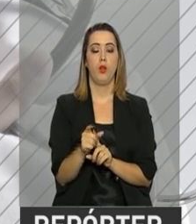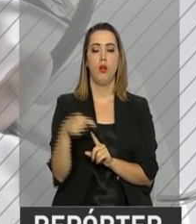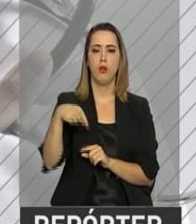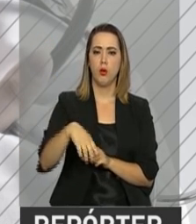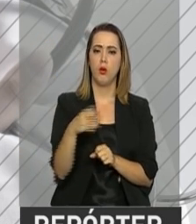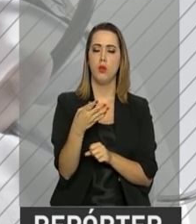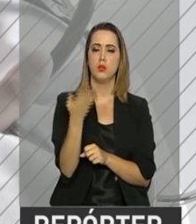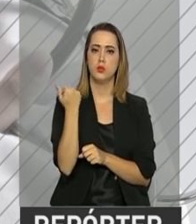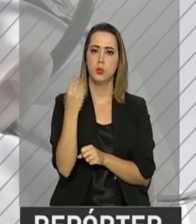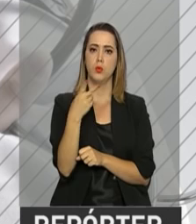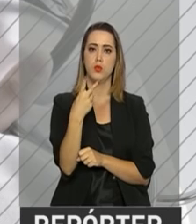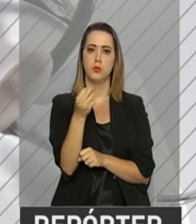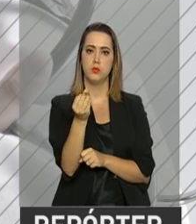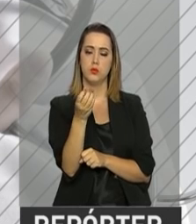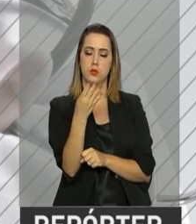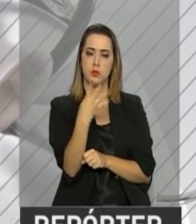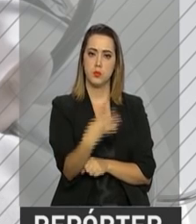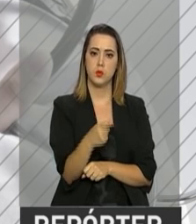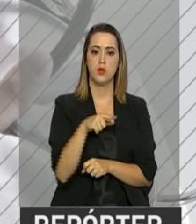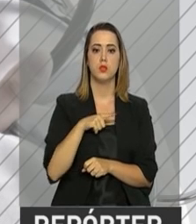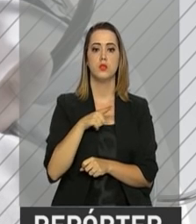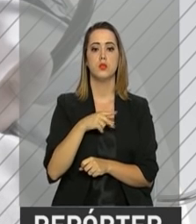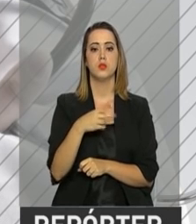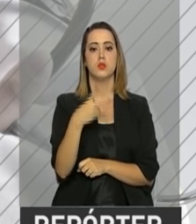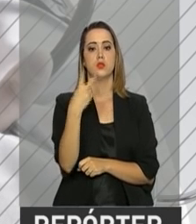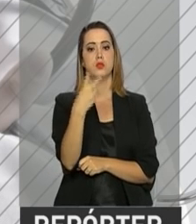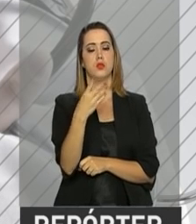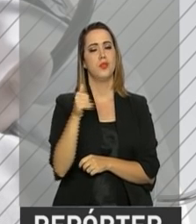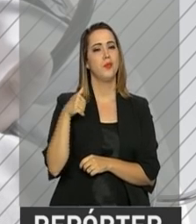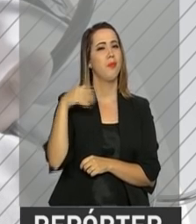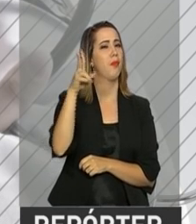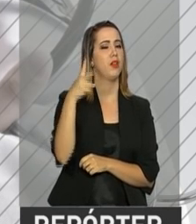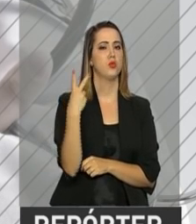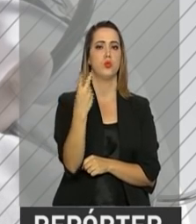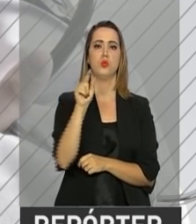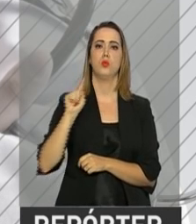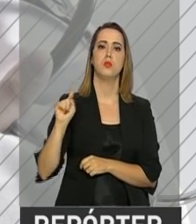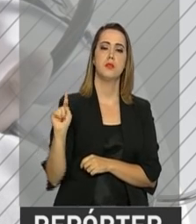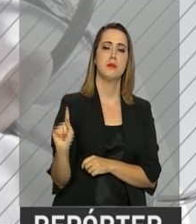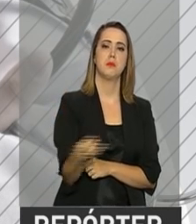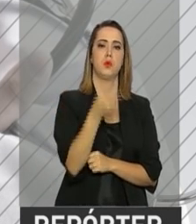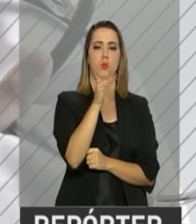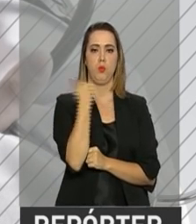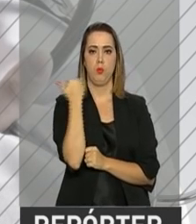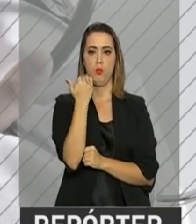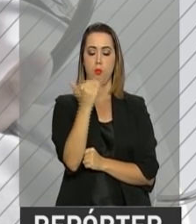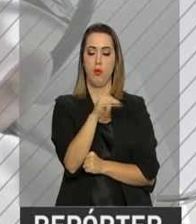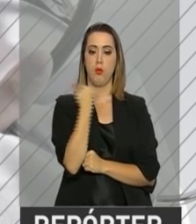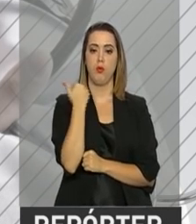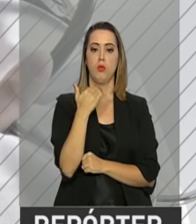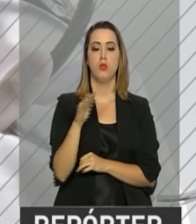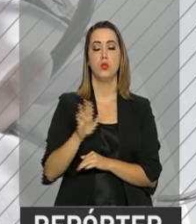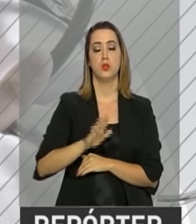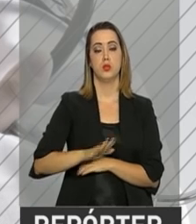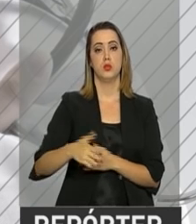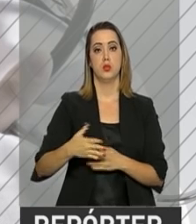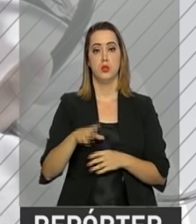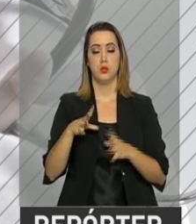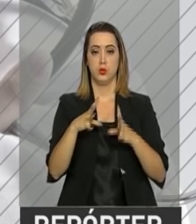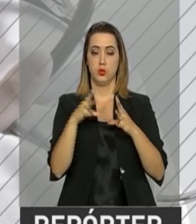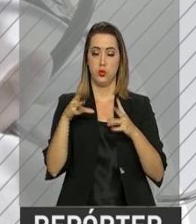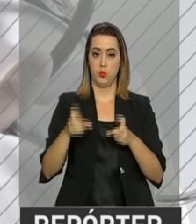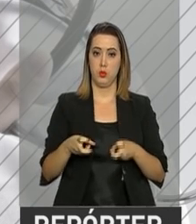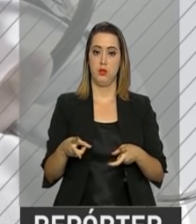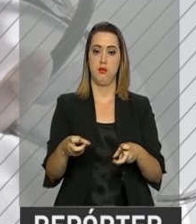2014 foram 2724 mortes por câncer infanto juvenil no Brasil a leucemia representa